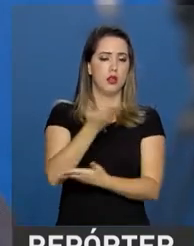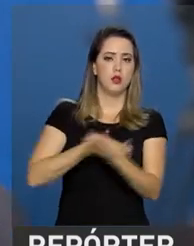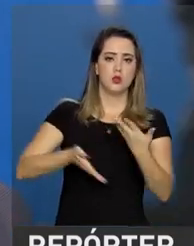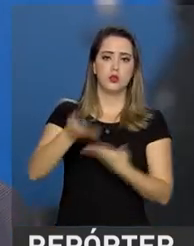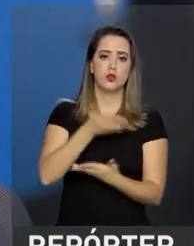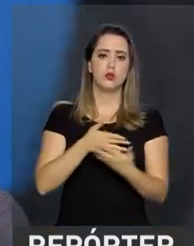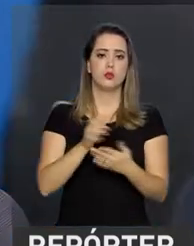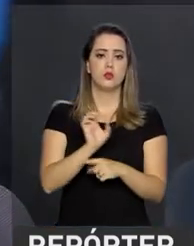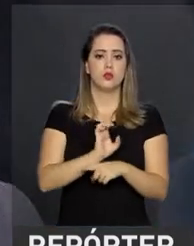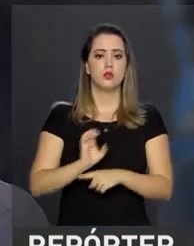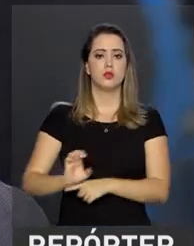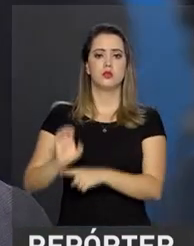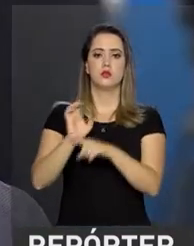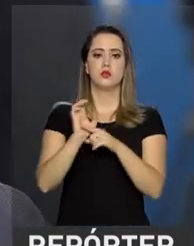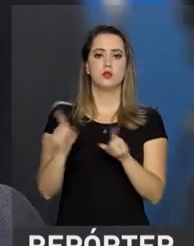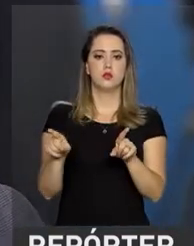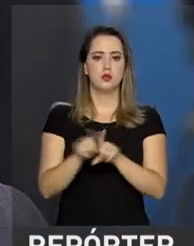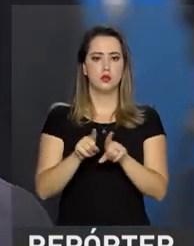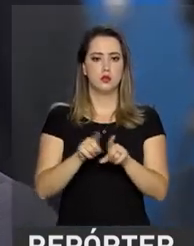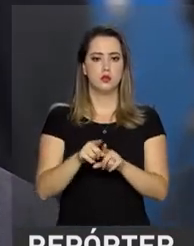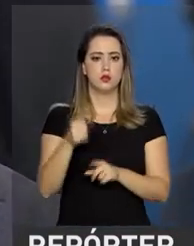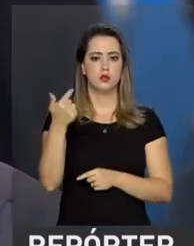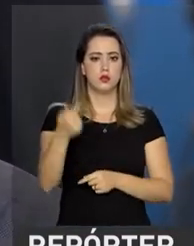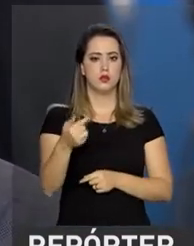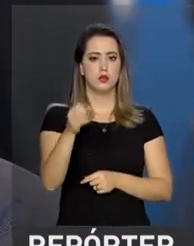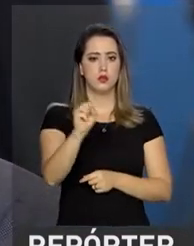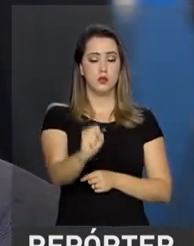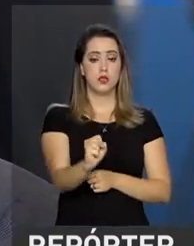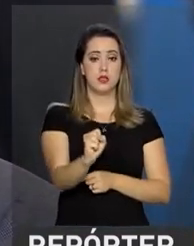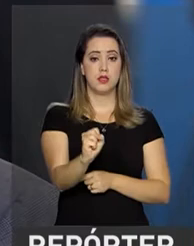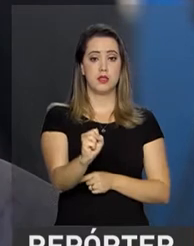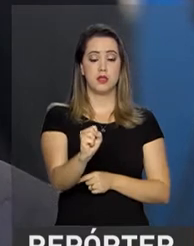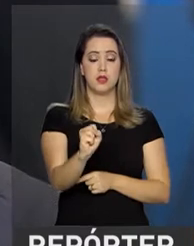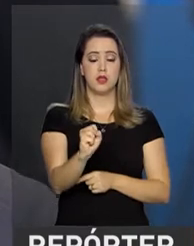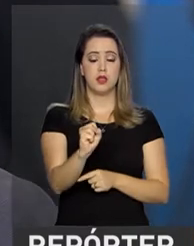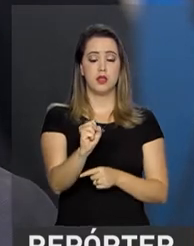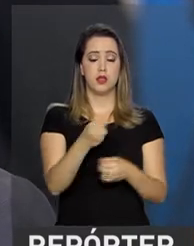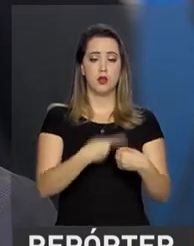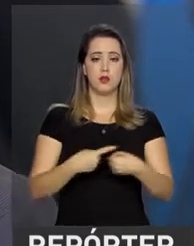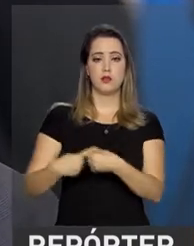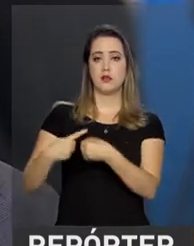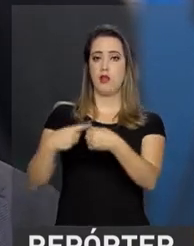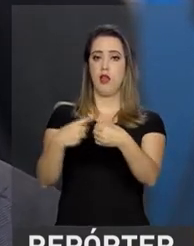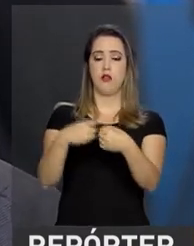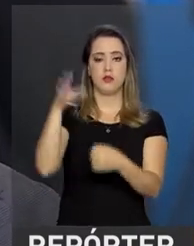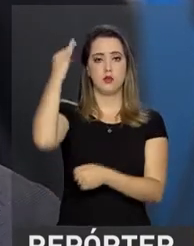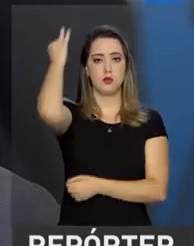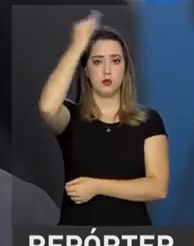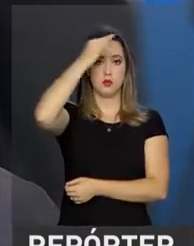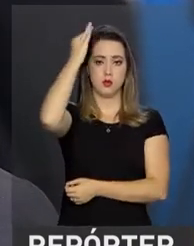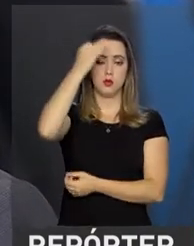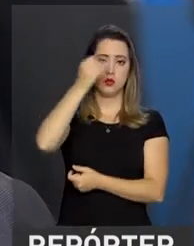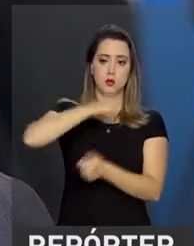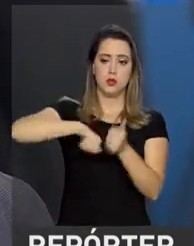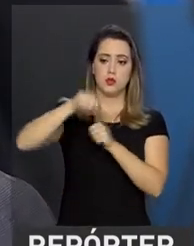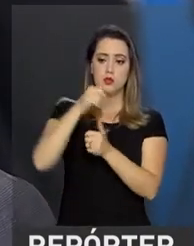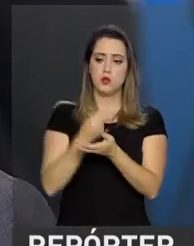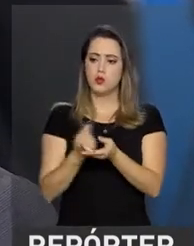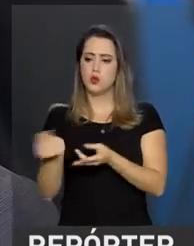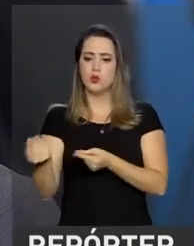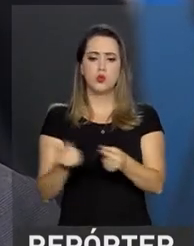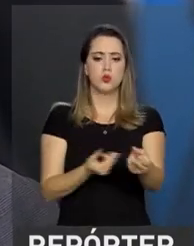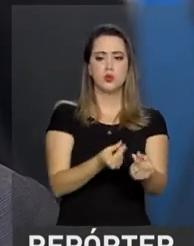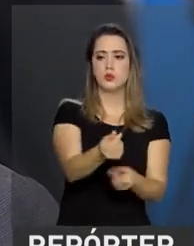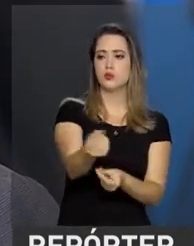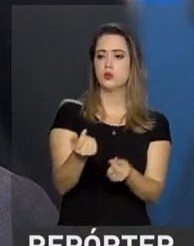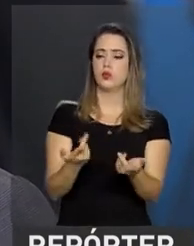colaboração entre o Estado e os 78 municípios capixabas, instituímos um fundo para fazer transferência de recursos do Estado para os